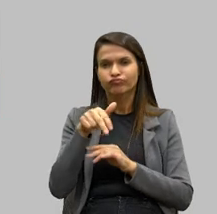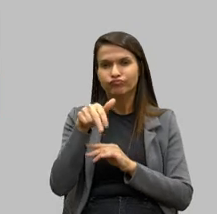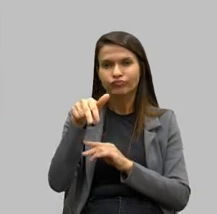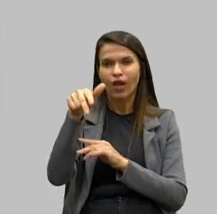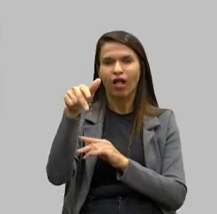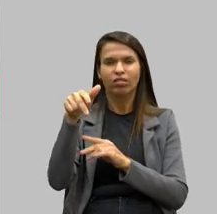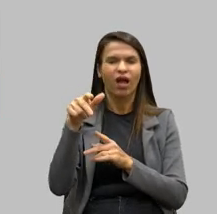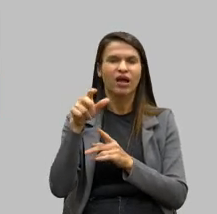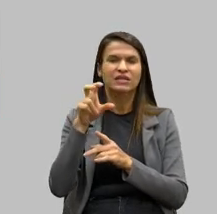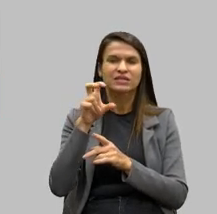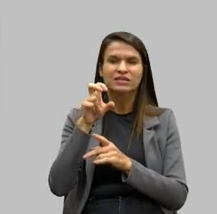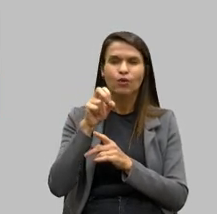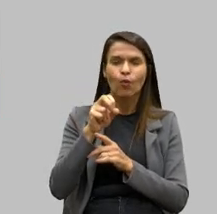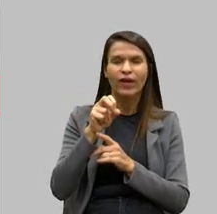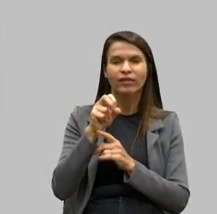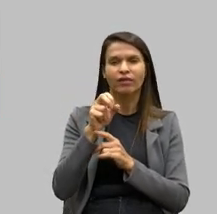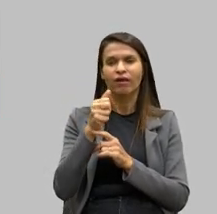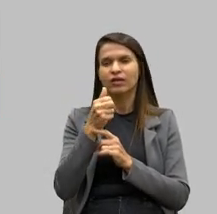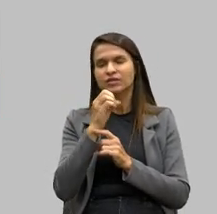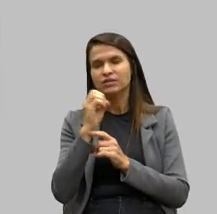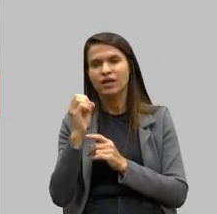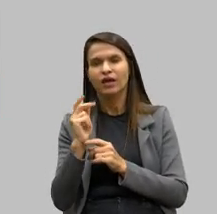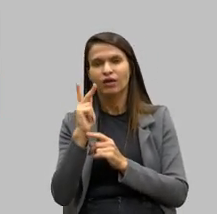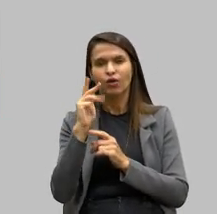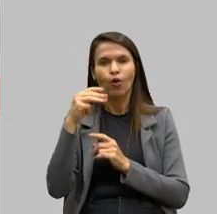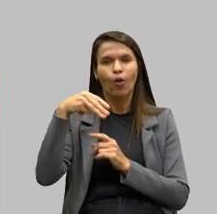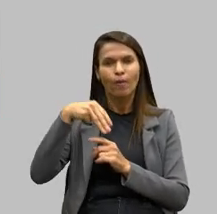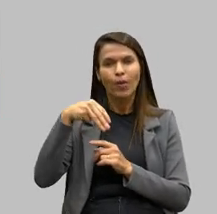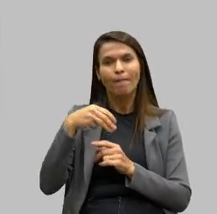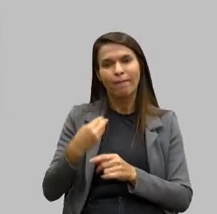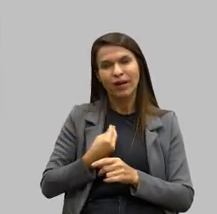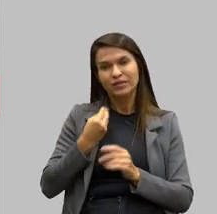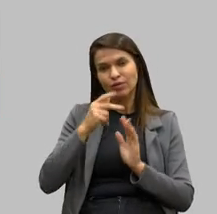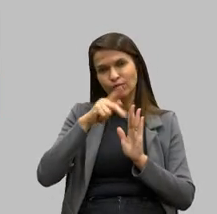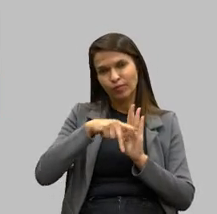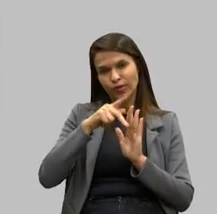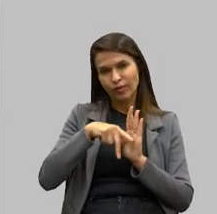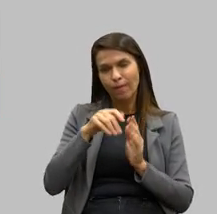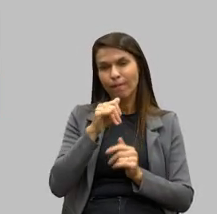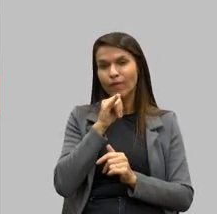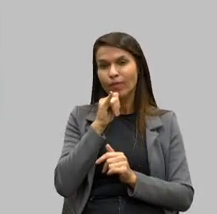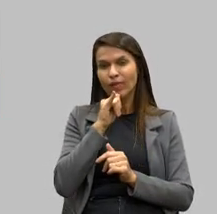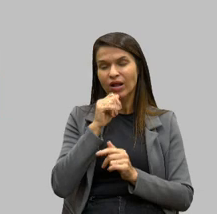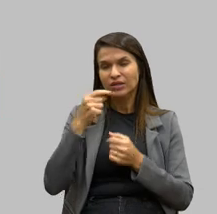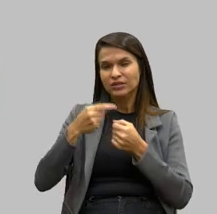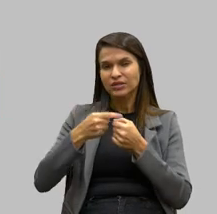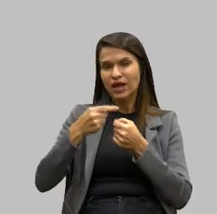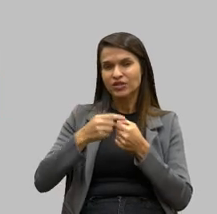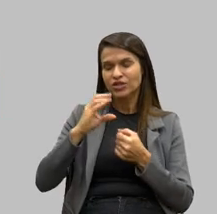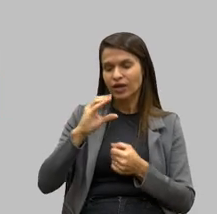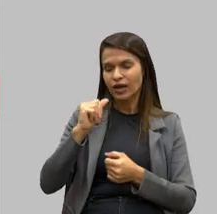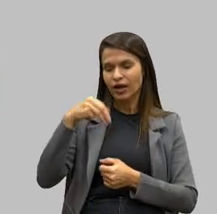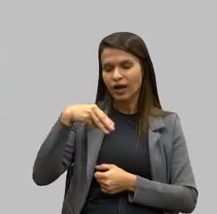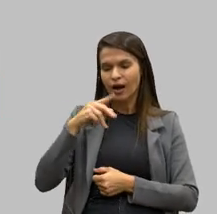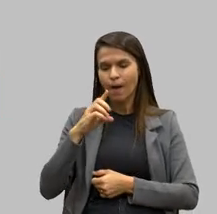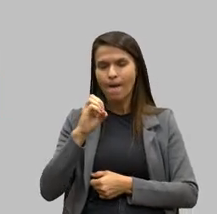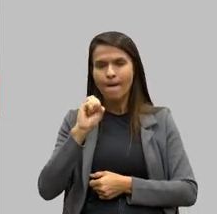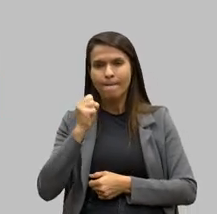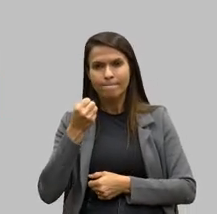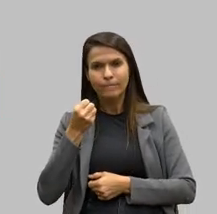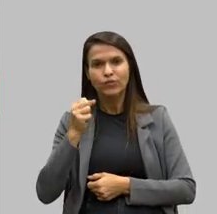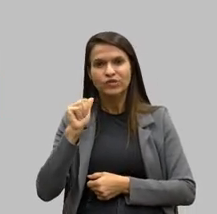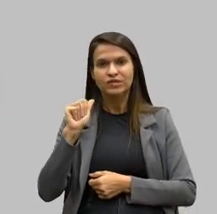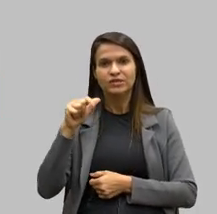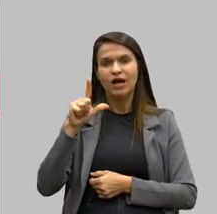50, 100 quilômetros para participar do programa. Há exemplos de Campos Altos, que fica praticamente a quase 100 quilômetros de